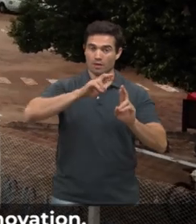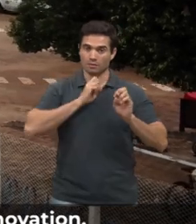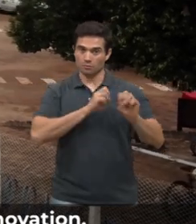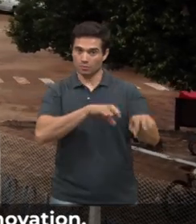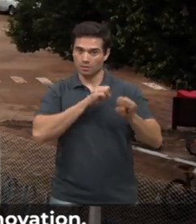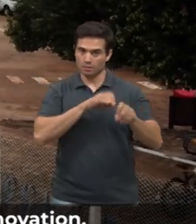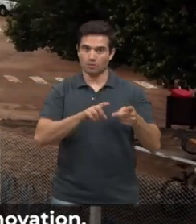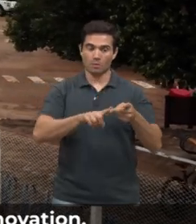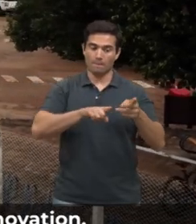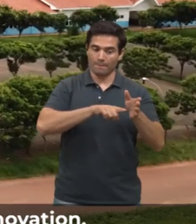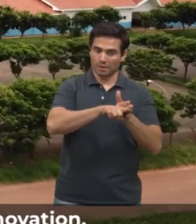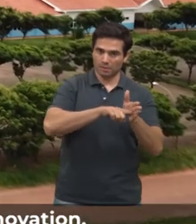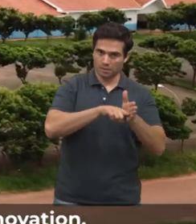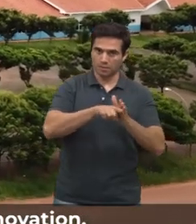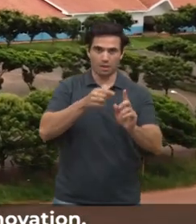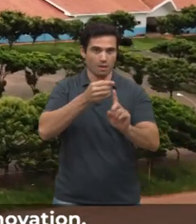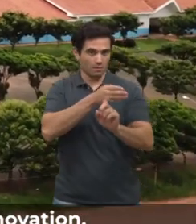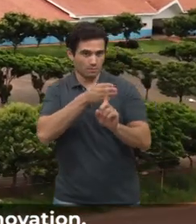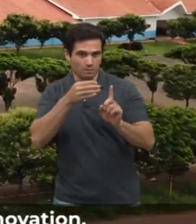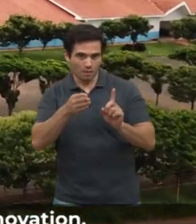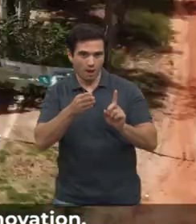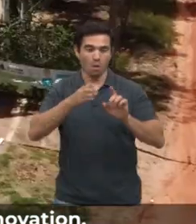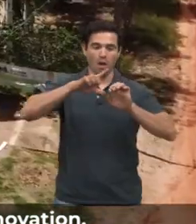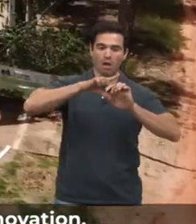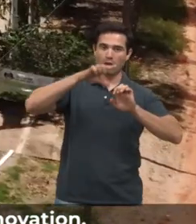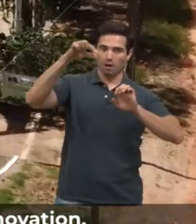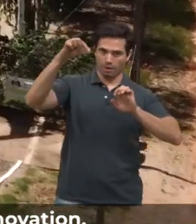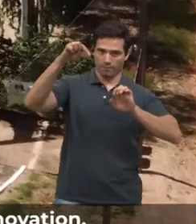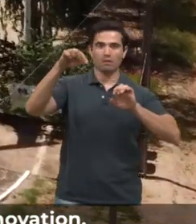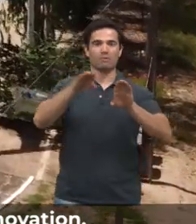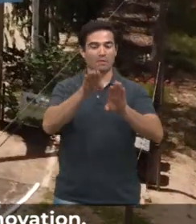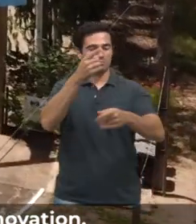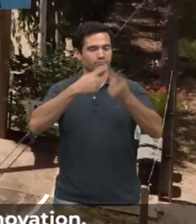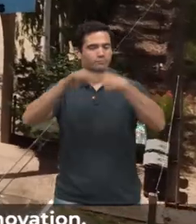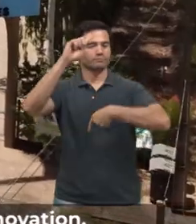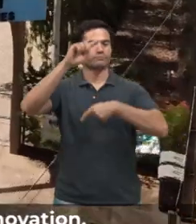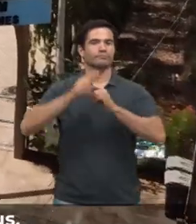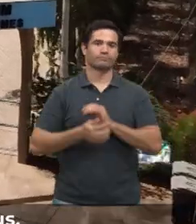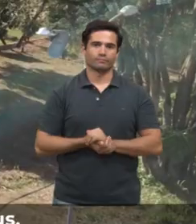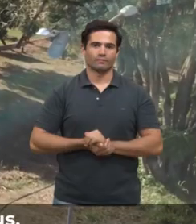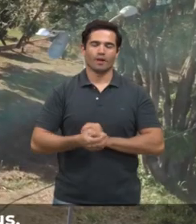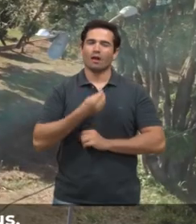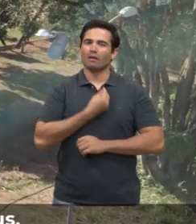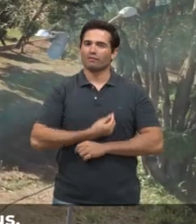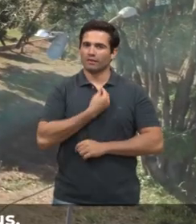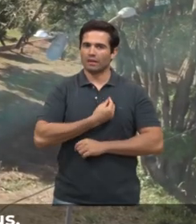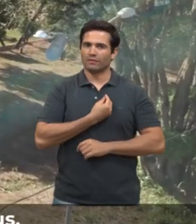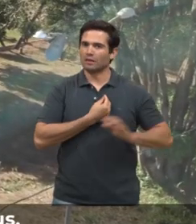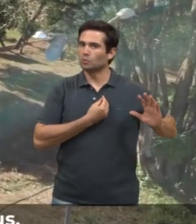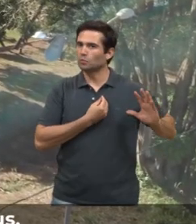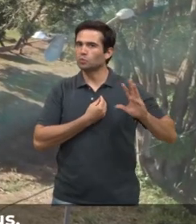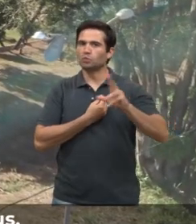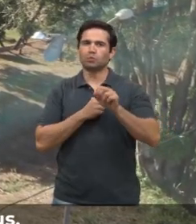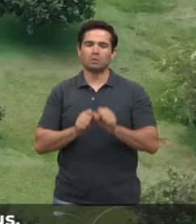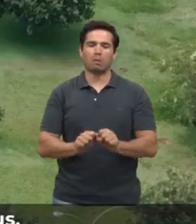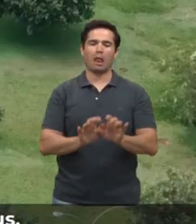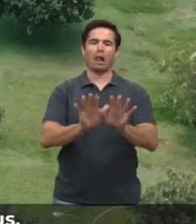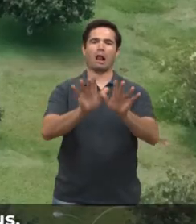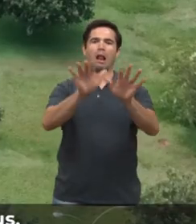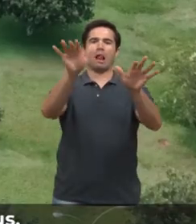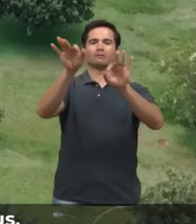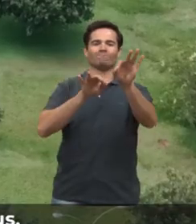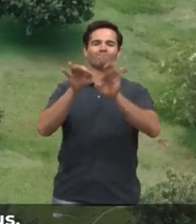Referência no ensino, pesquisa, extensão, empreendedorismo e inovação. Presente em todas as